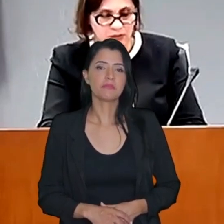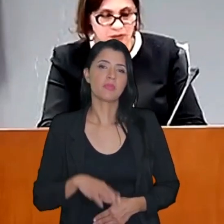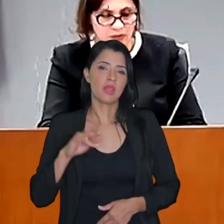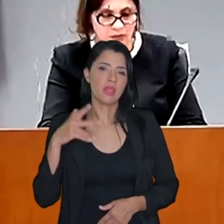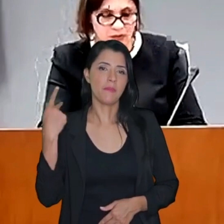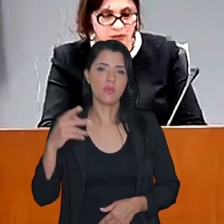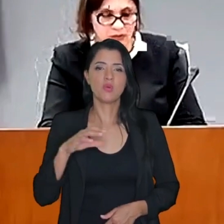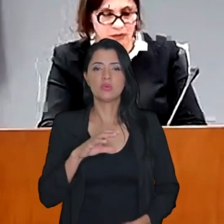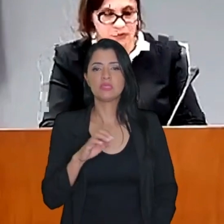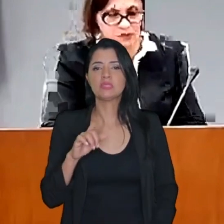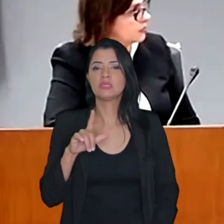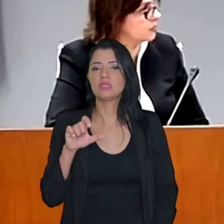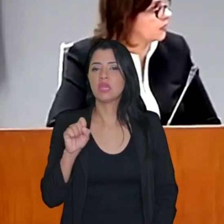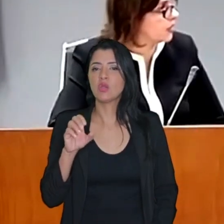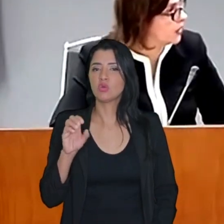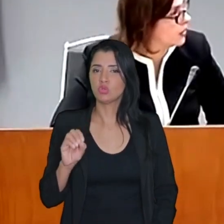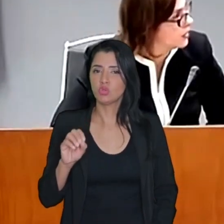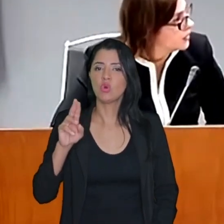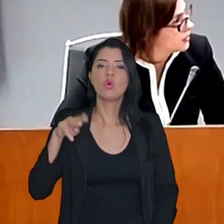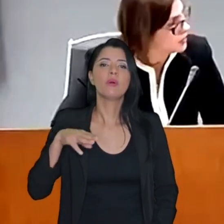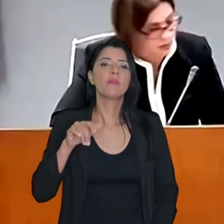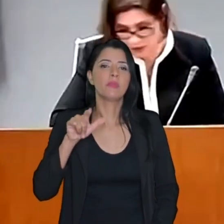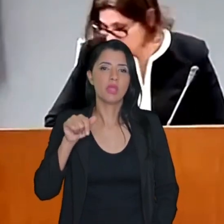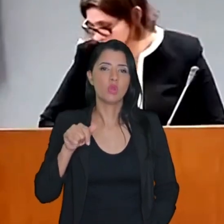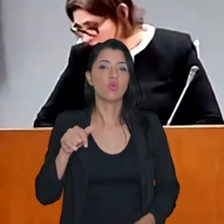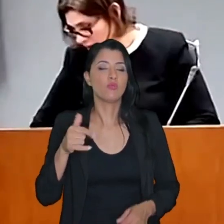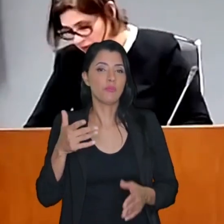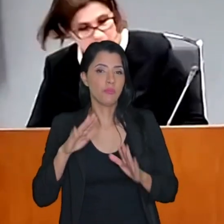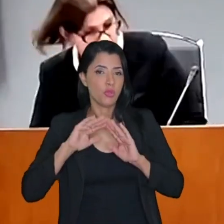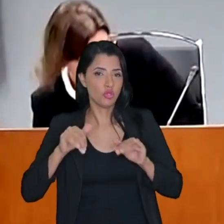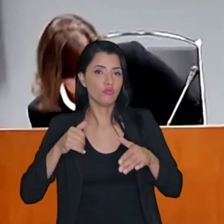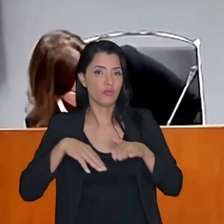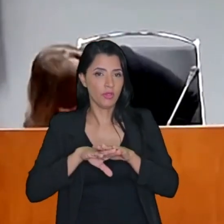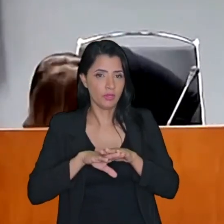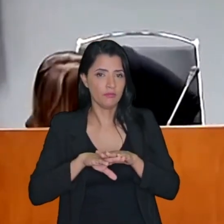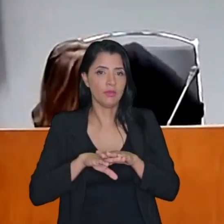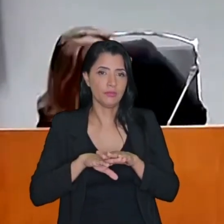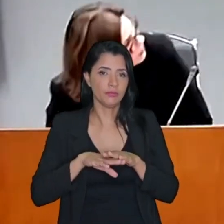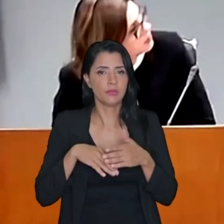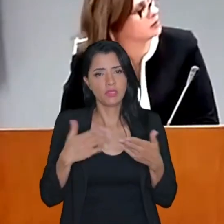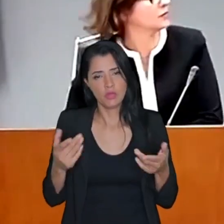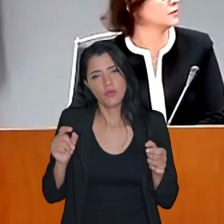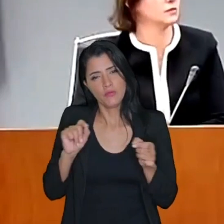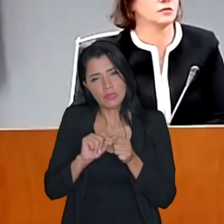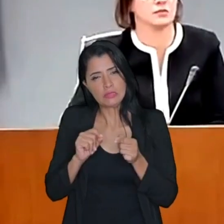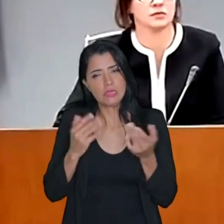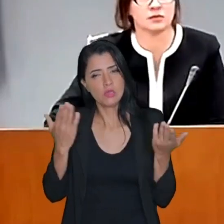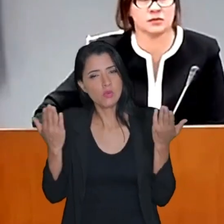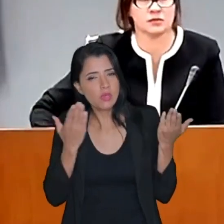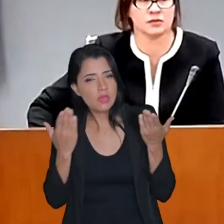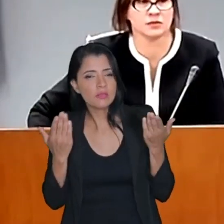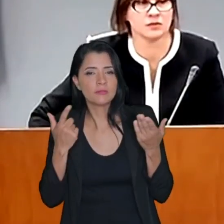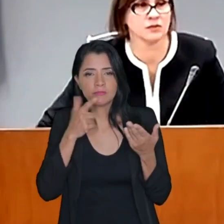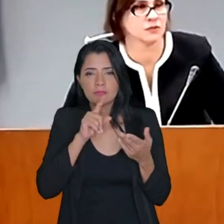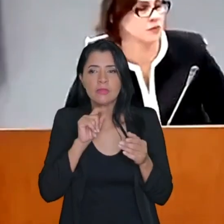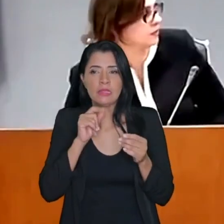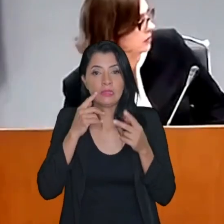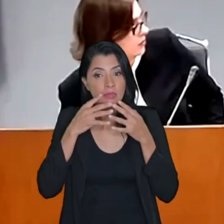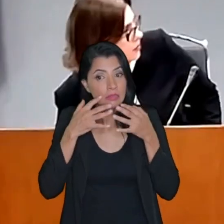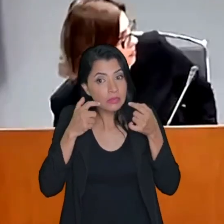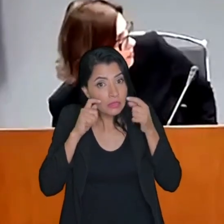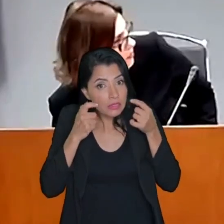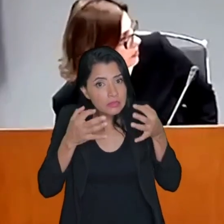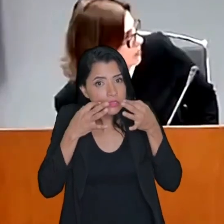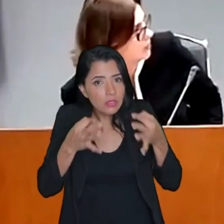nas mãos do Celso de Mello, acho que foi inclusive arquivado aquele pedido. Então, fazendo essa